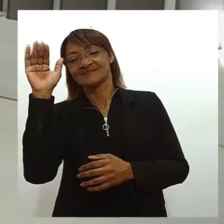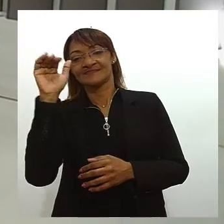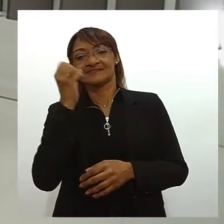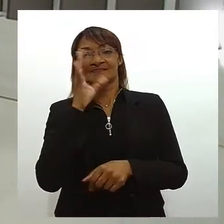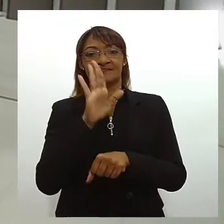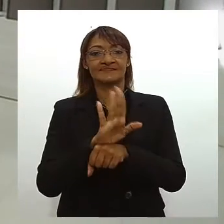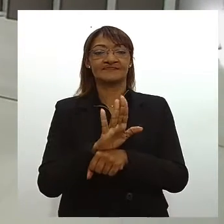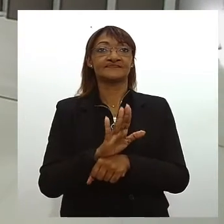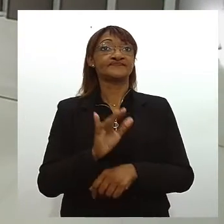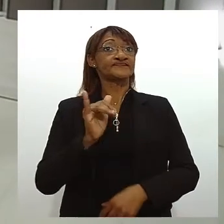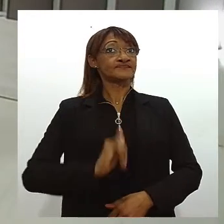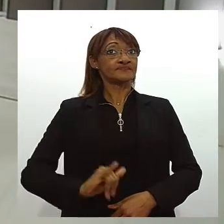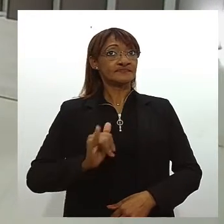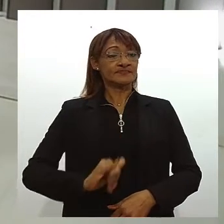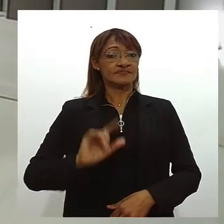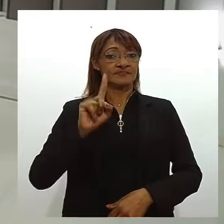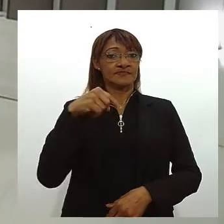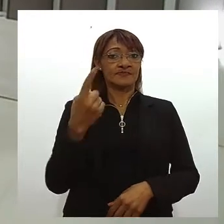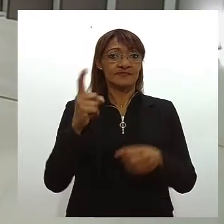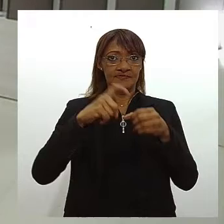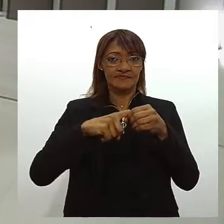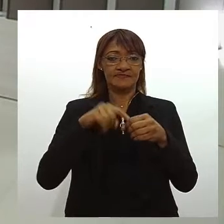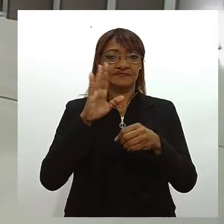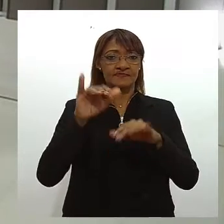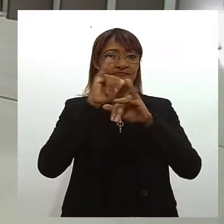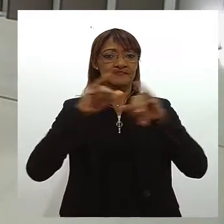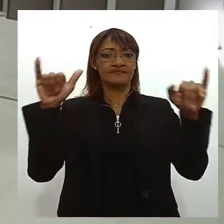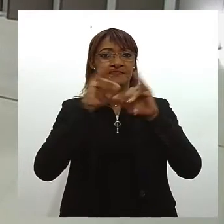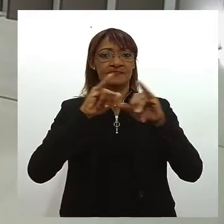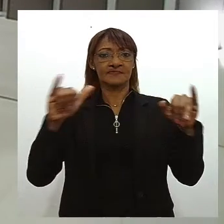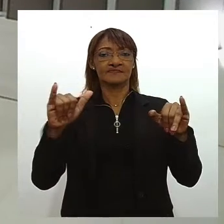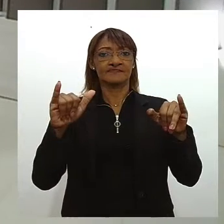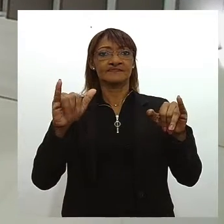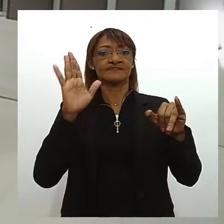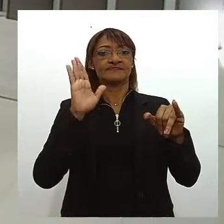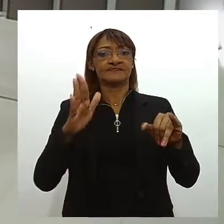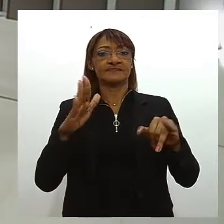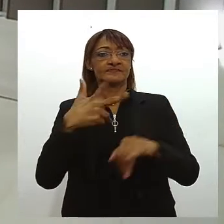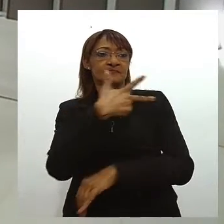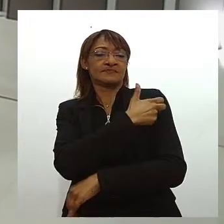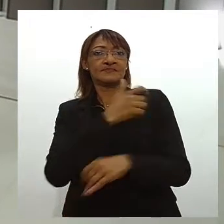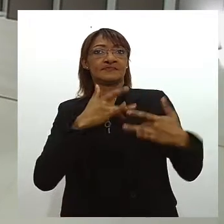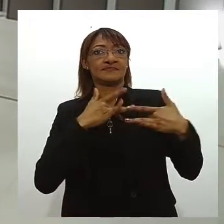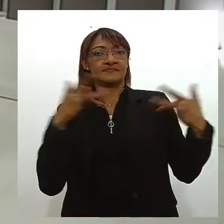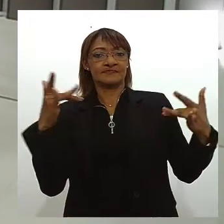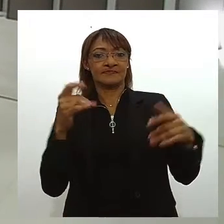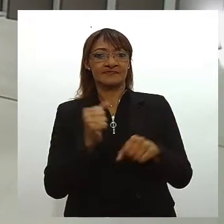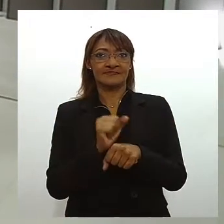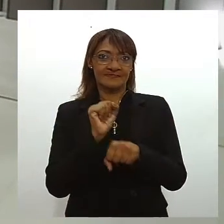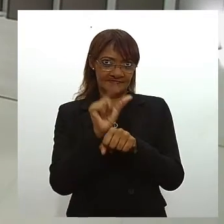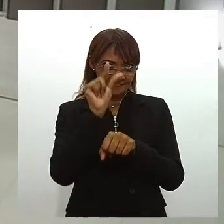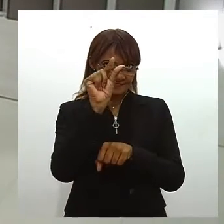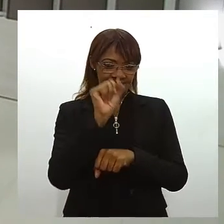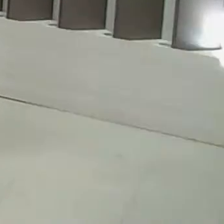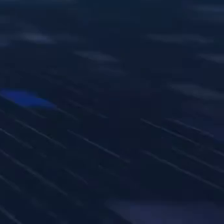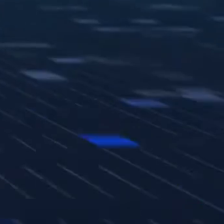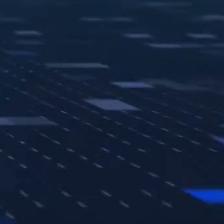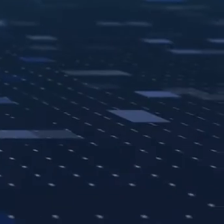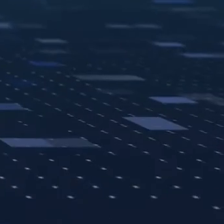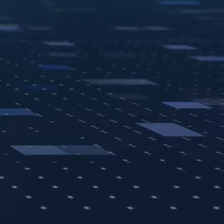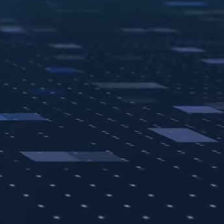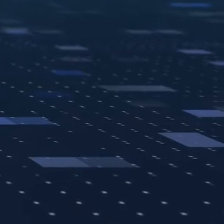tarde. Vamos agora ao intervalo e voltamos já com as informações sobre a campanha Vacinação Solidária. Não sai daí, a gente volta em um minuto.